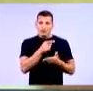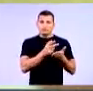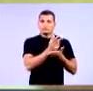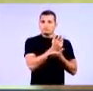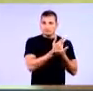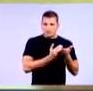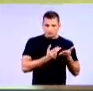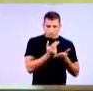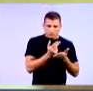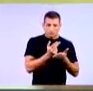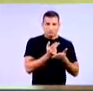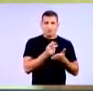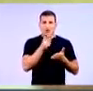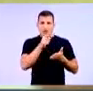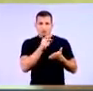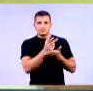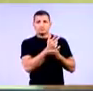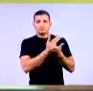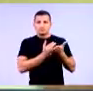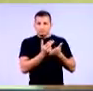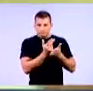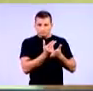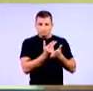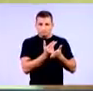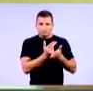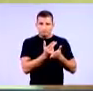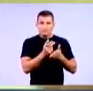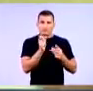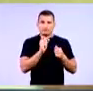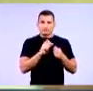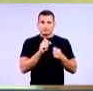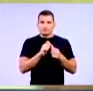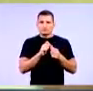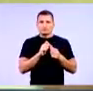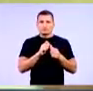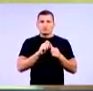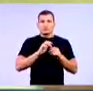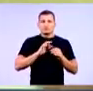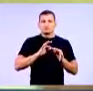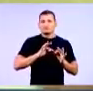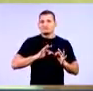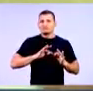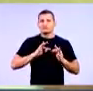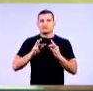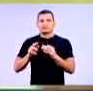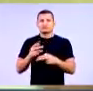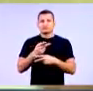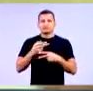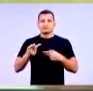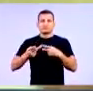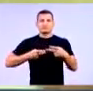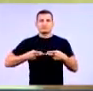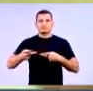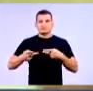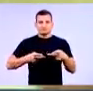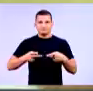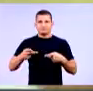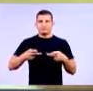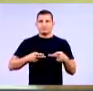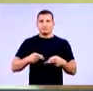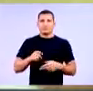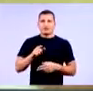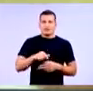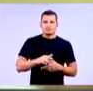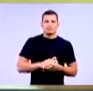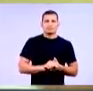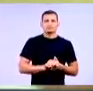através desse modelo que nós vamos fazer toda a sequência do projeto, que é